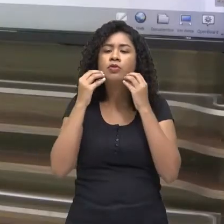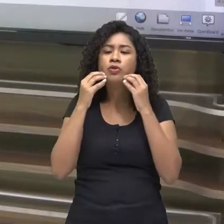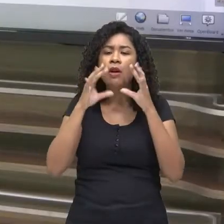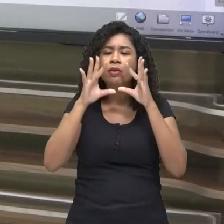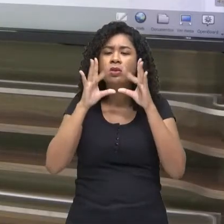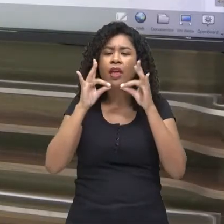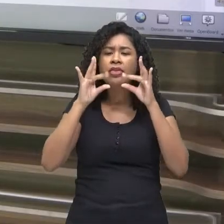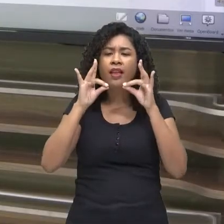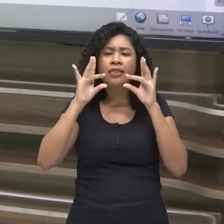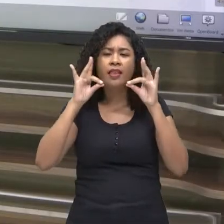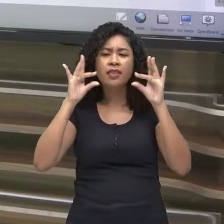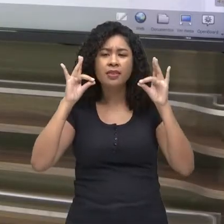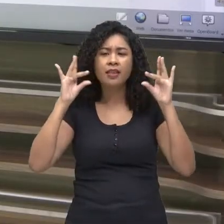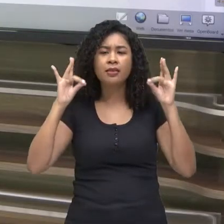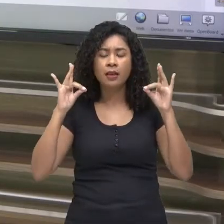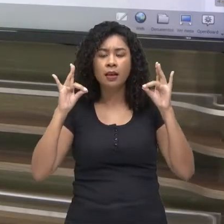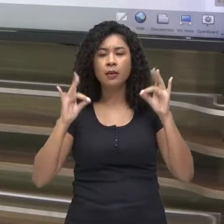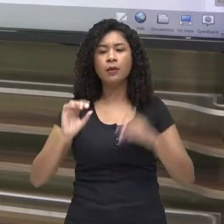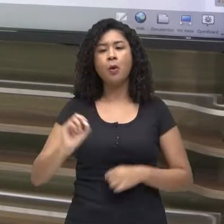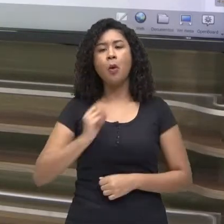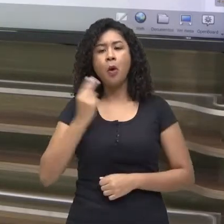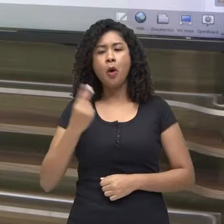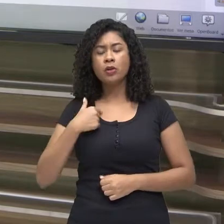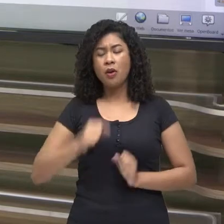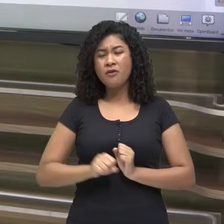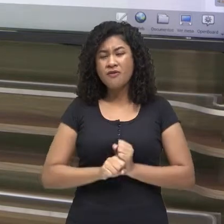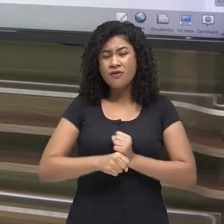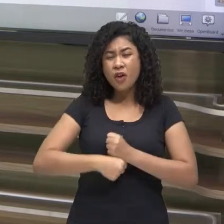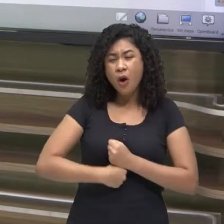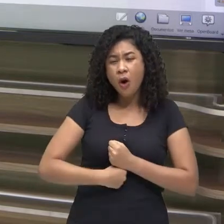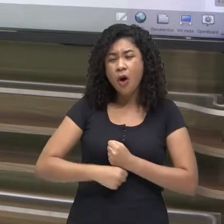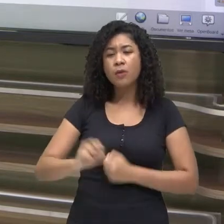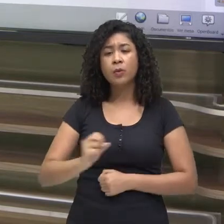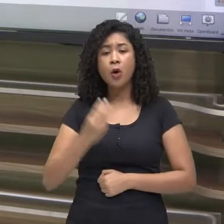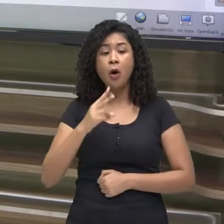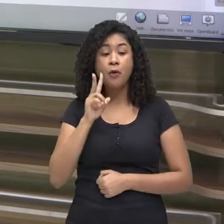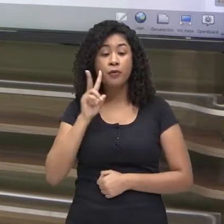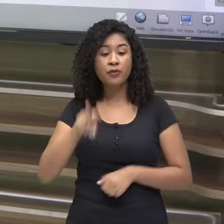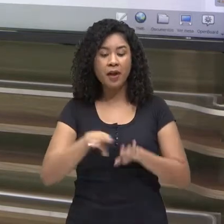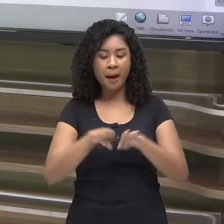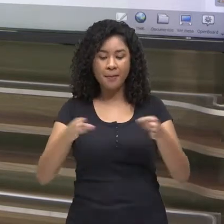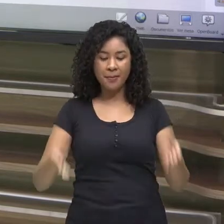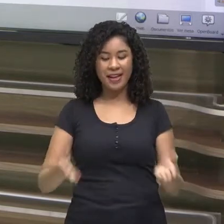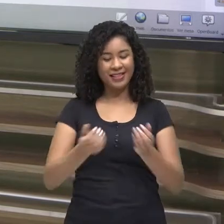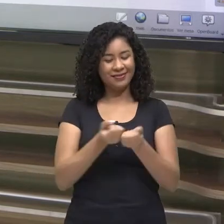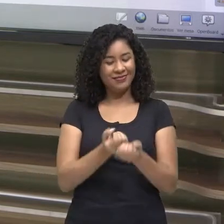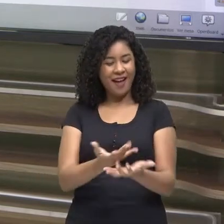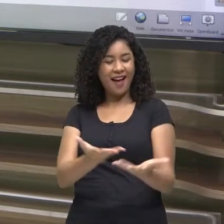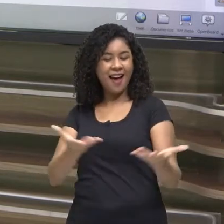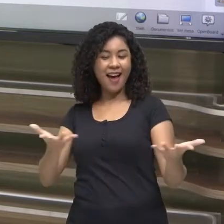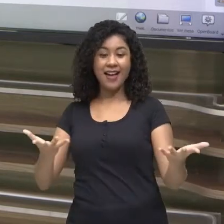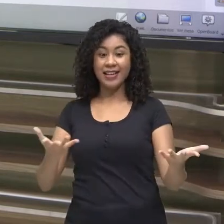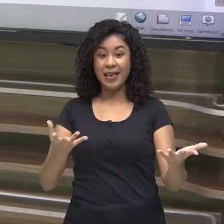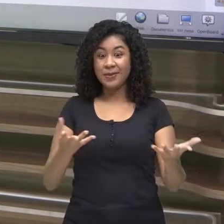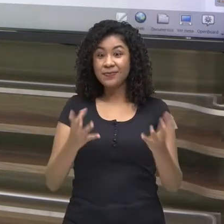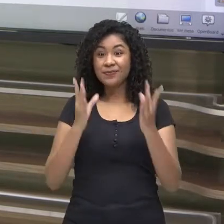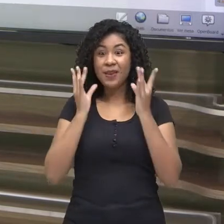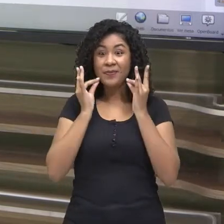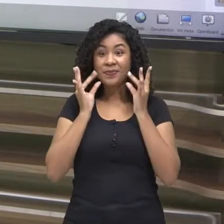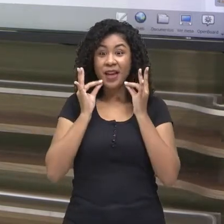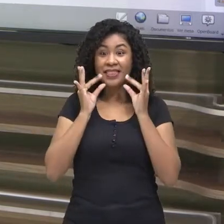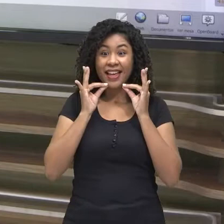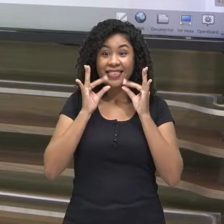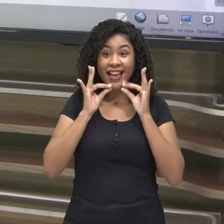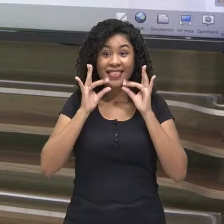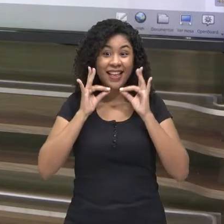com fome ou até mesmo quando a gente vê o alimento na mesa, a gente já enche a nossa boca de água, Desculpa, não é